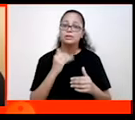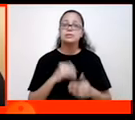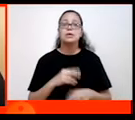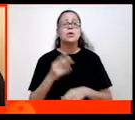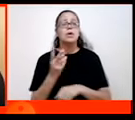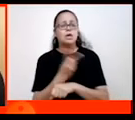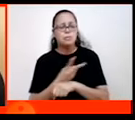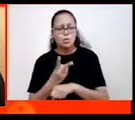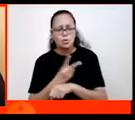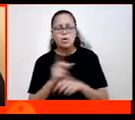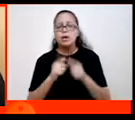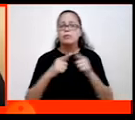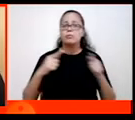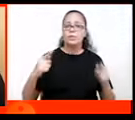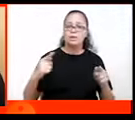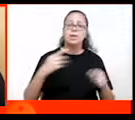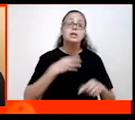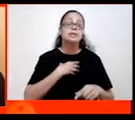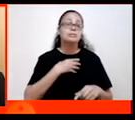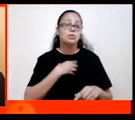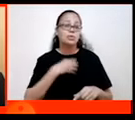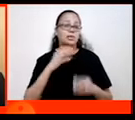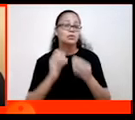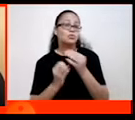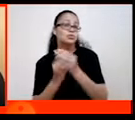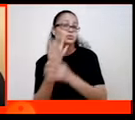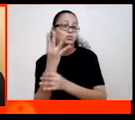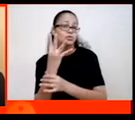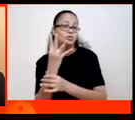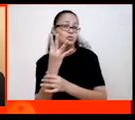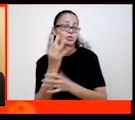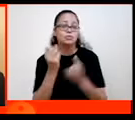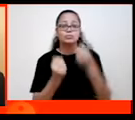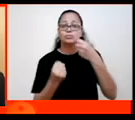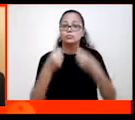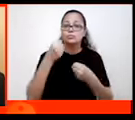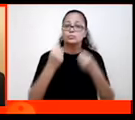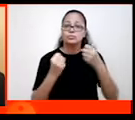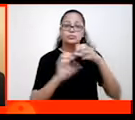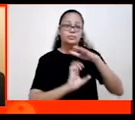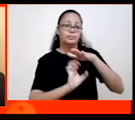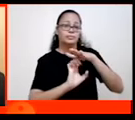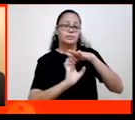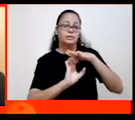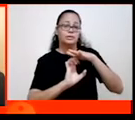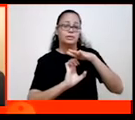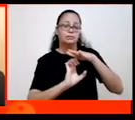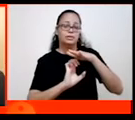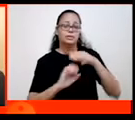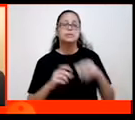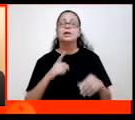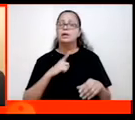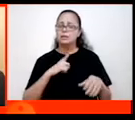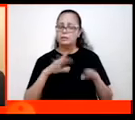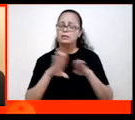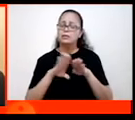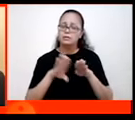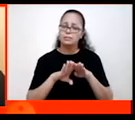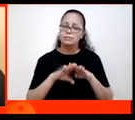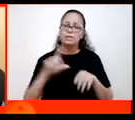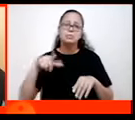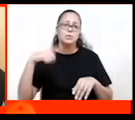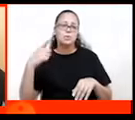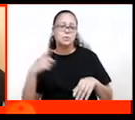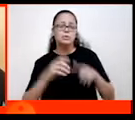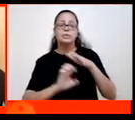produção. Então, esse modelo de produção surgiu na indústria automobilística, mas foi adotado também por outras áreas